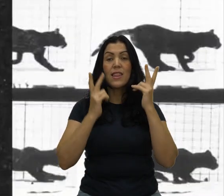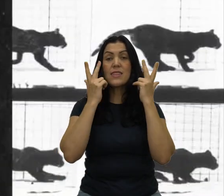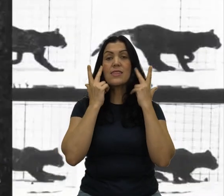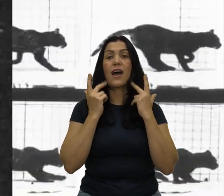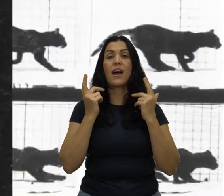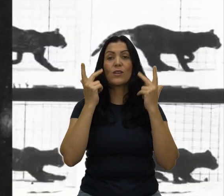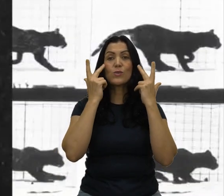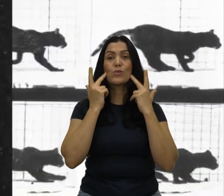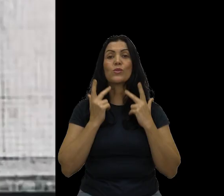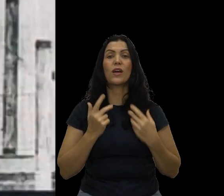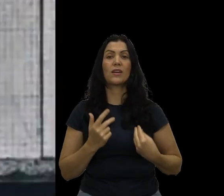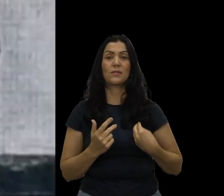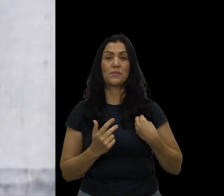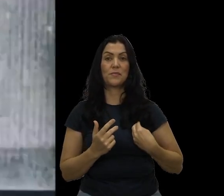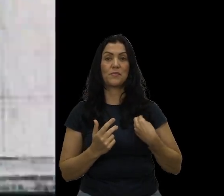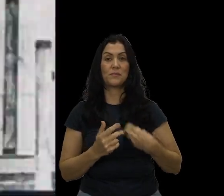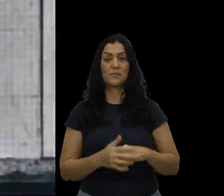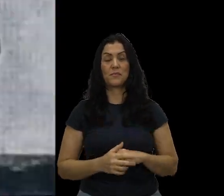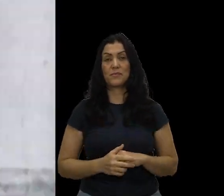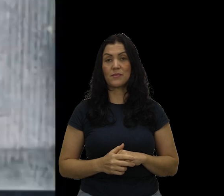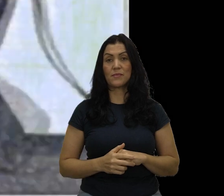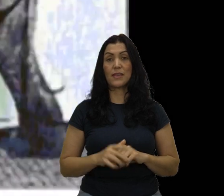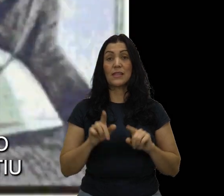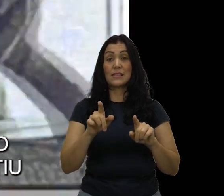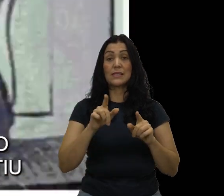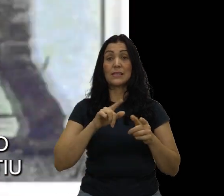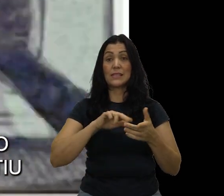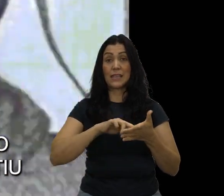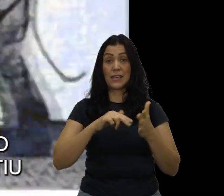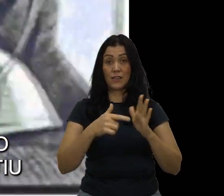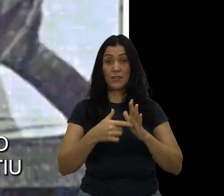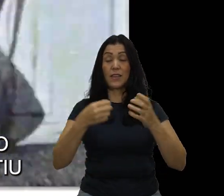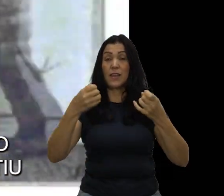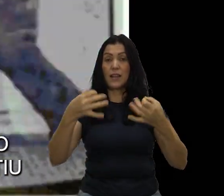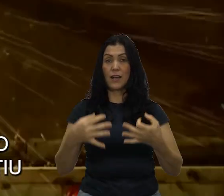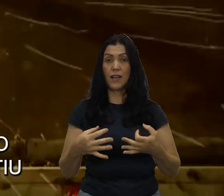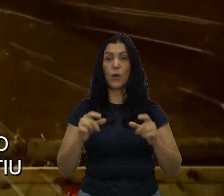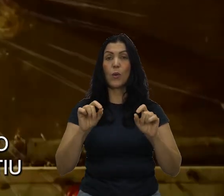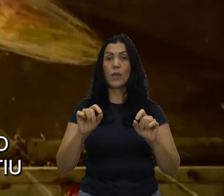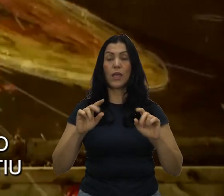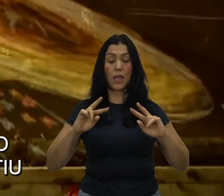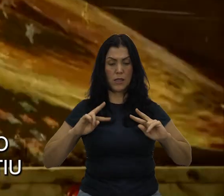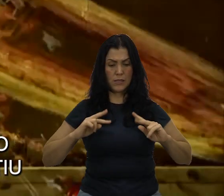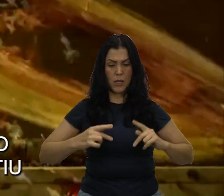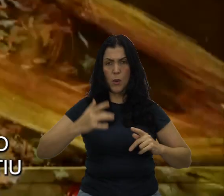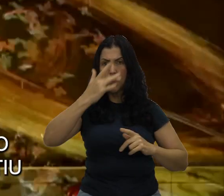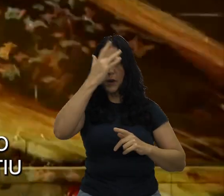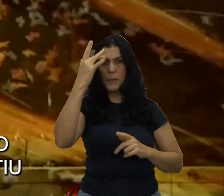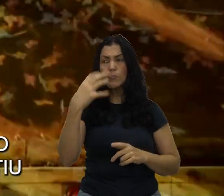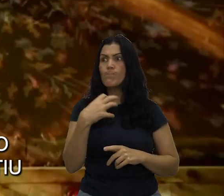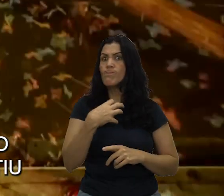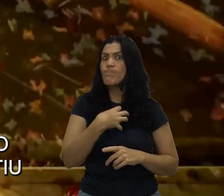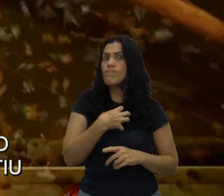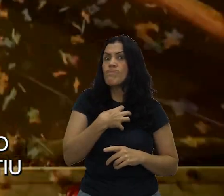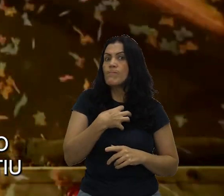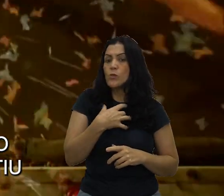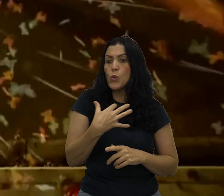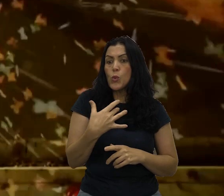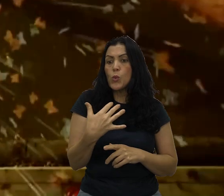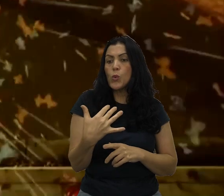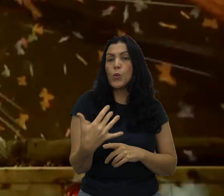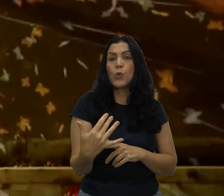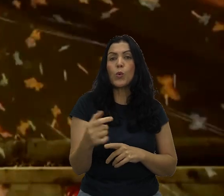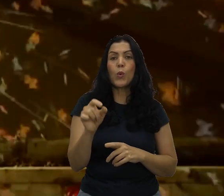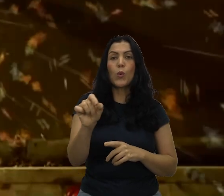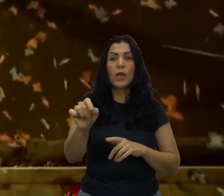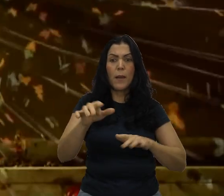representa a natureza viva dos seres. Isso explica a enorme atração que o ser humano sempre sentiu